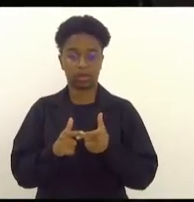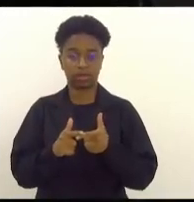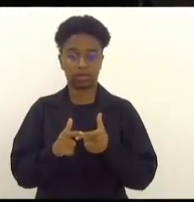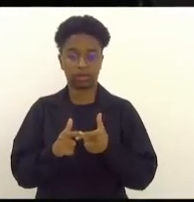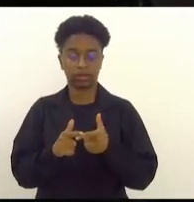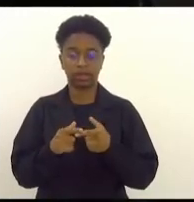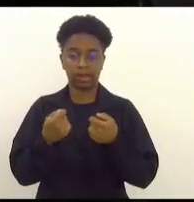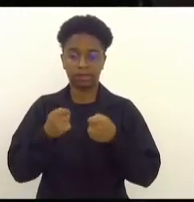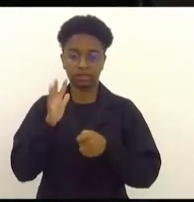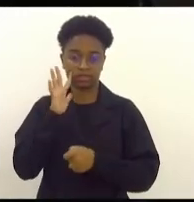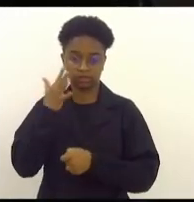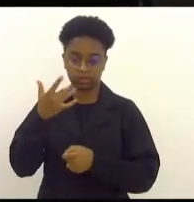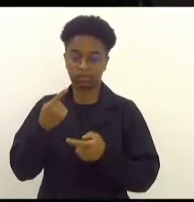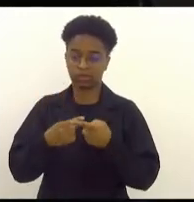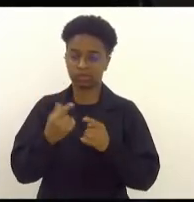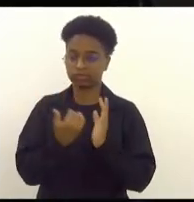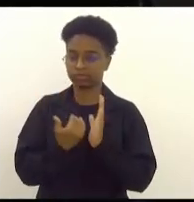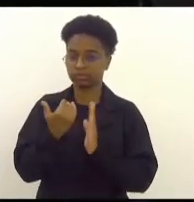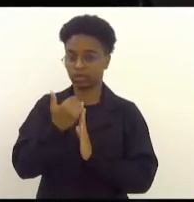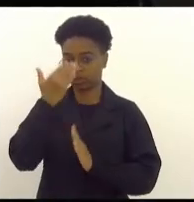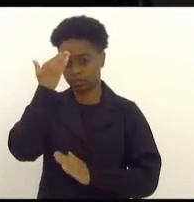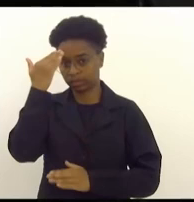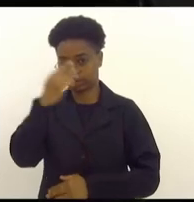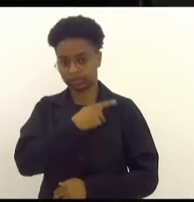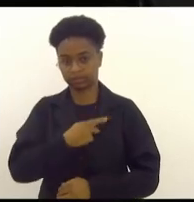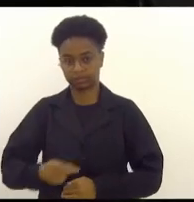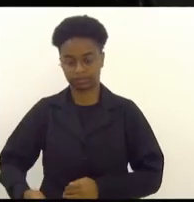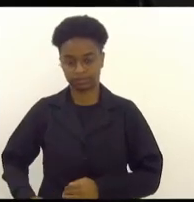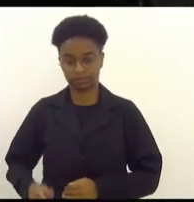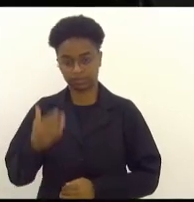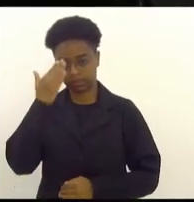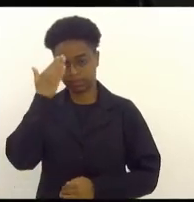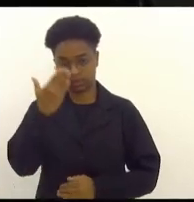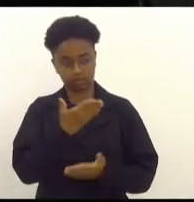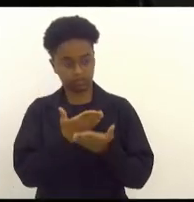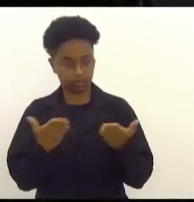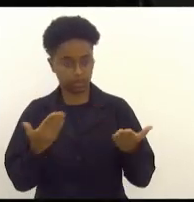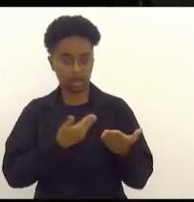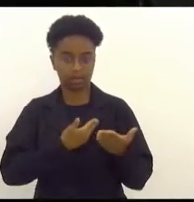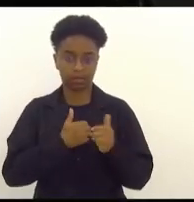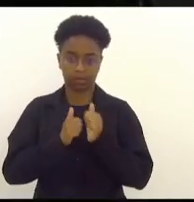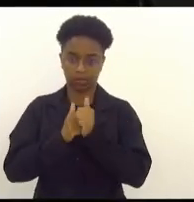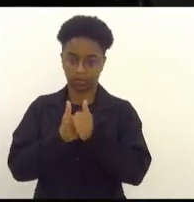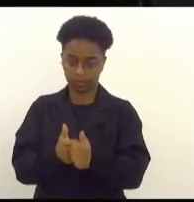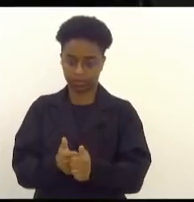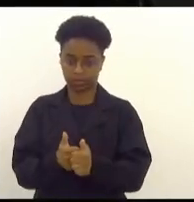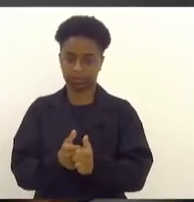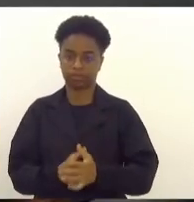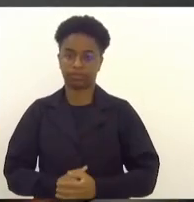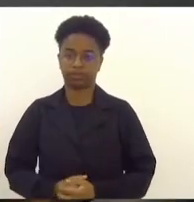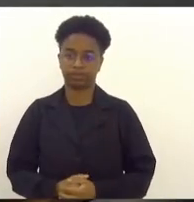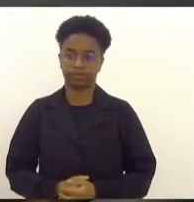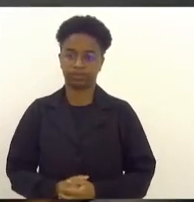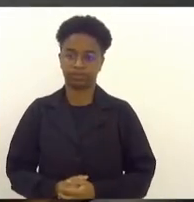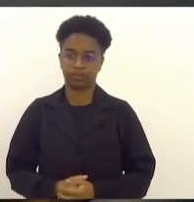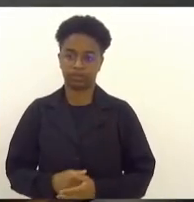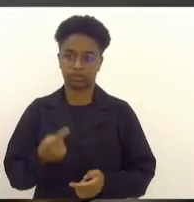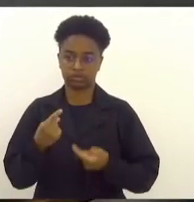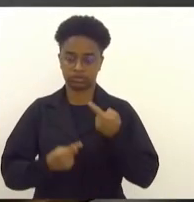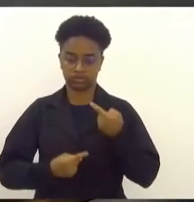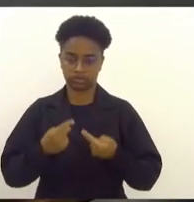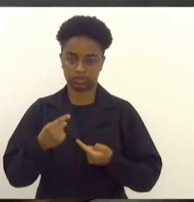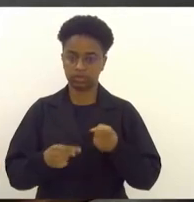problemática que é muito grande muito obrigado Presidente Agradeço aos colegas que aqui acompanham a essa discussão